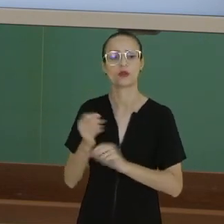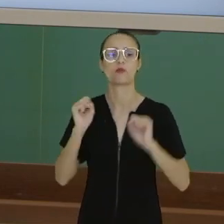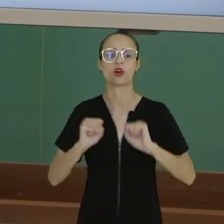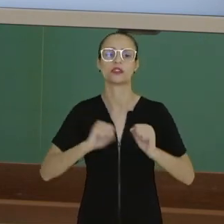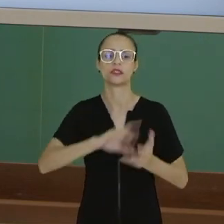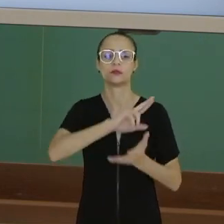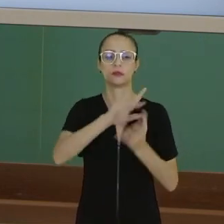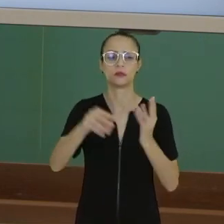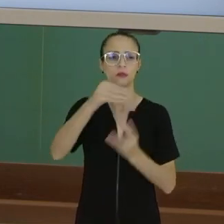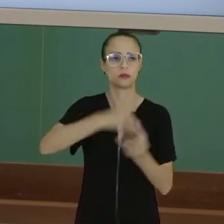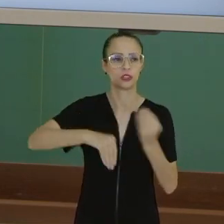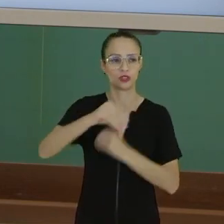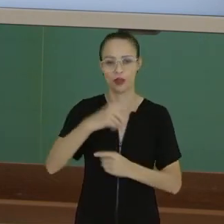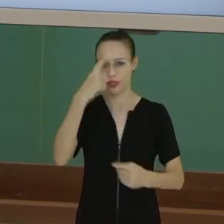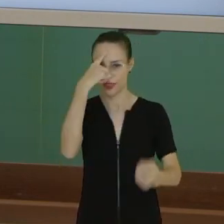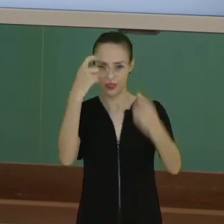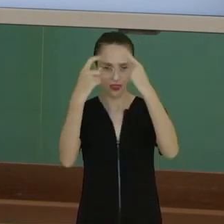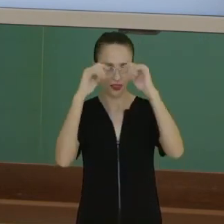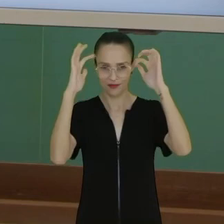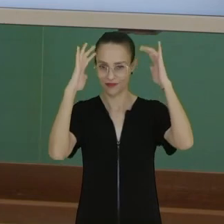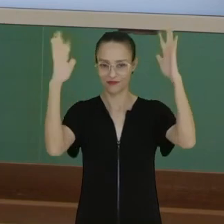né, criar à vontade.